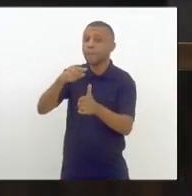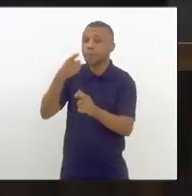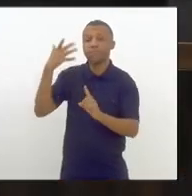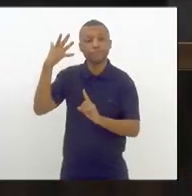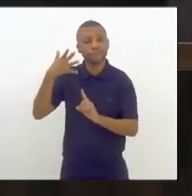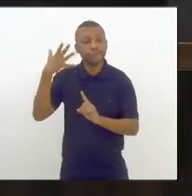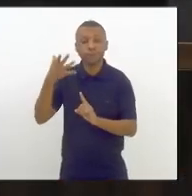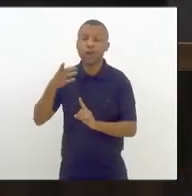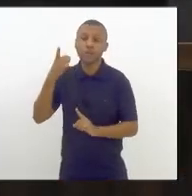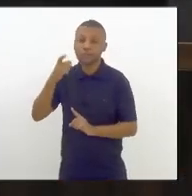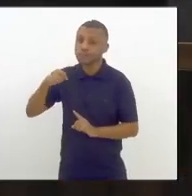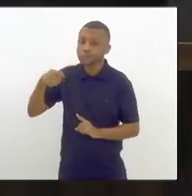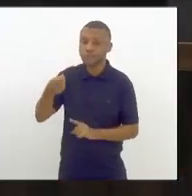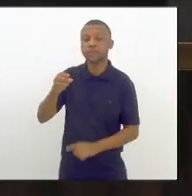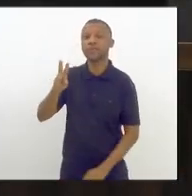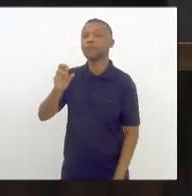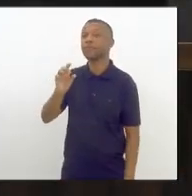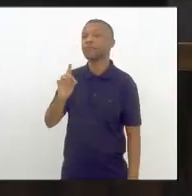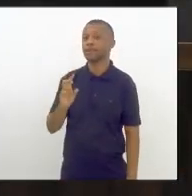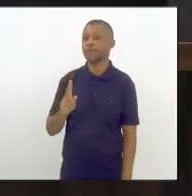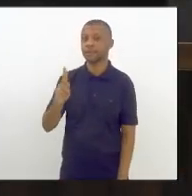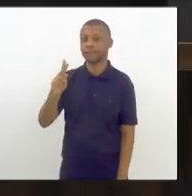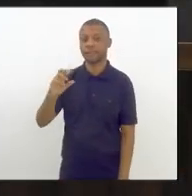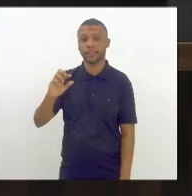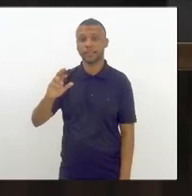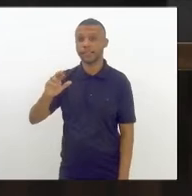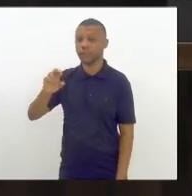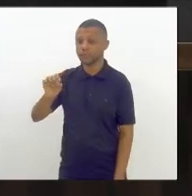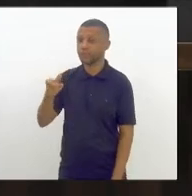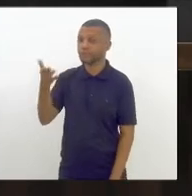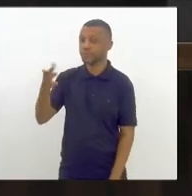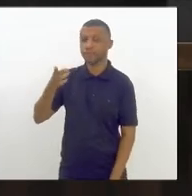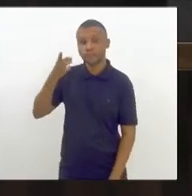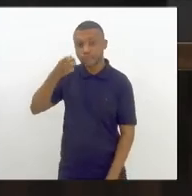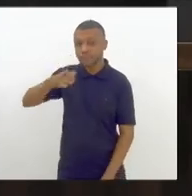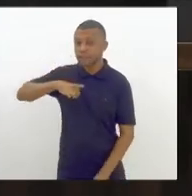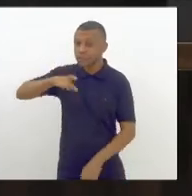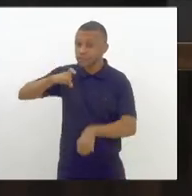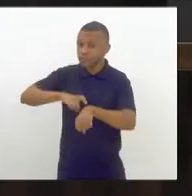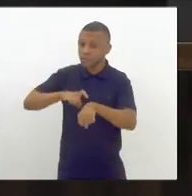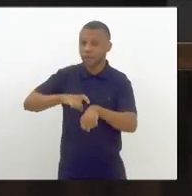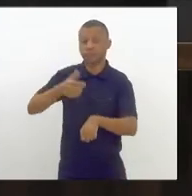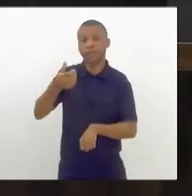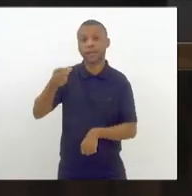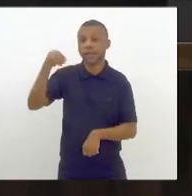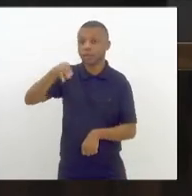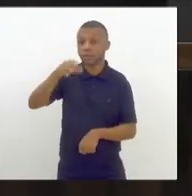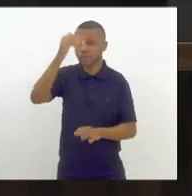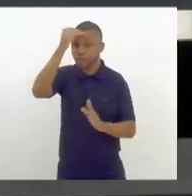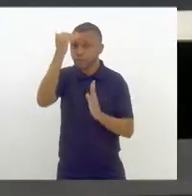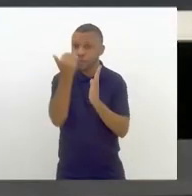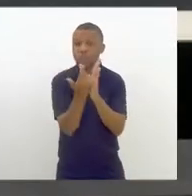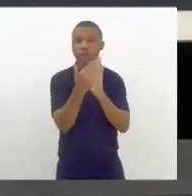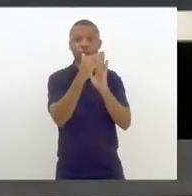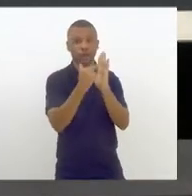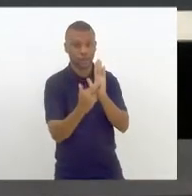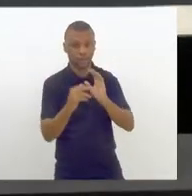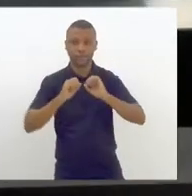Deputado Valdete Carneiro vossa excelência dispõe de 10 minutos no tempo regimental